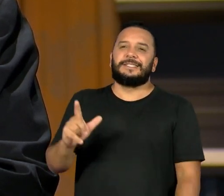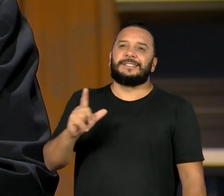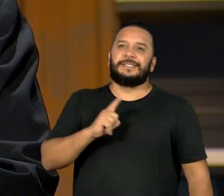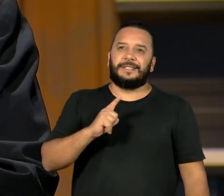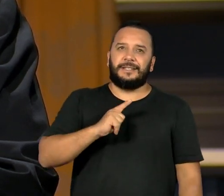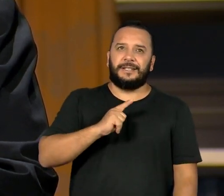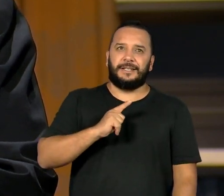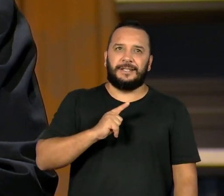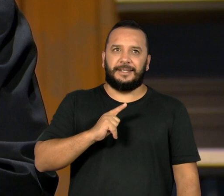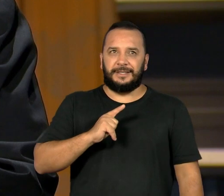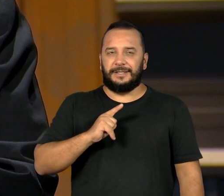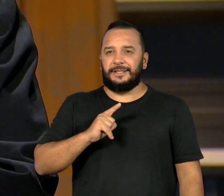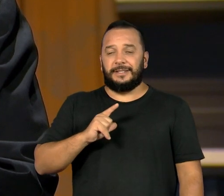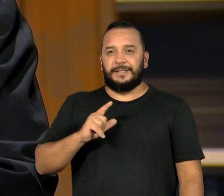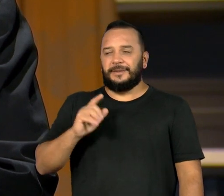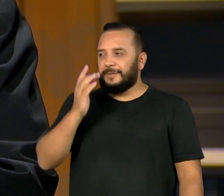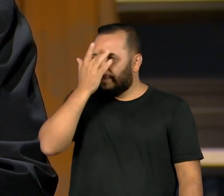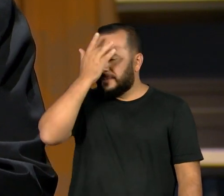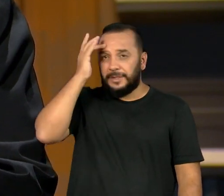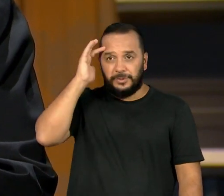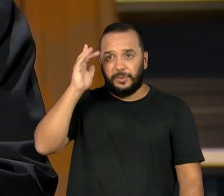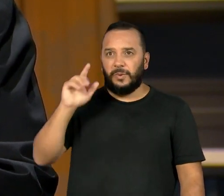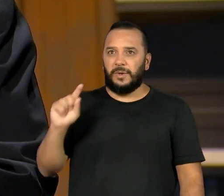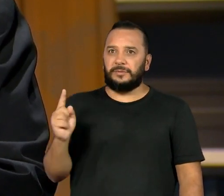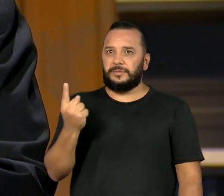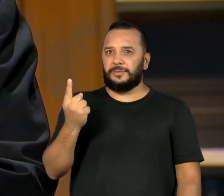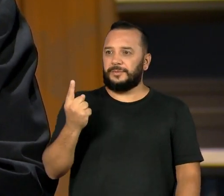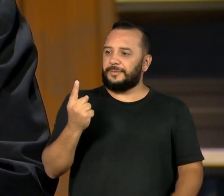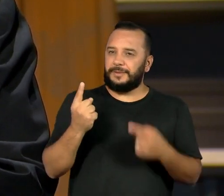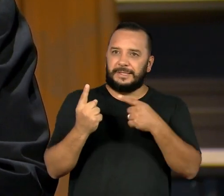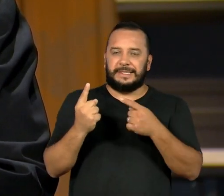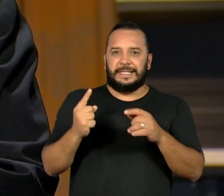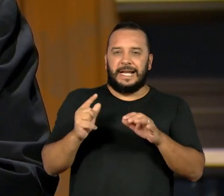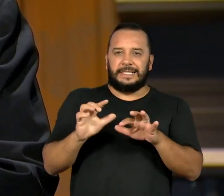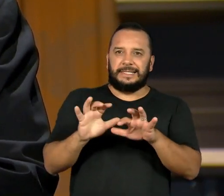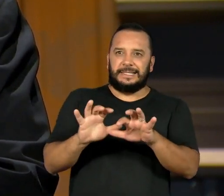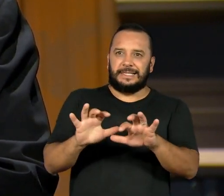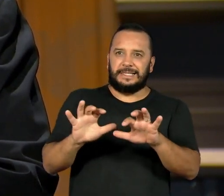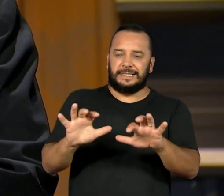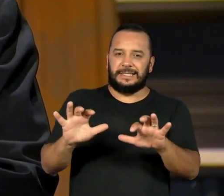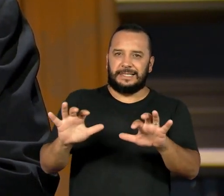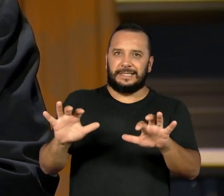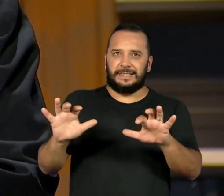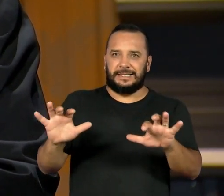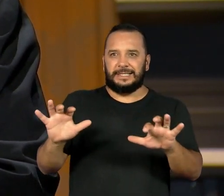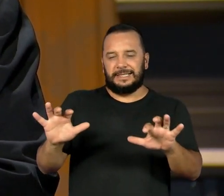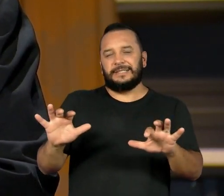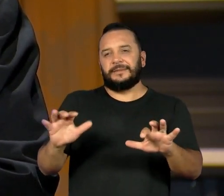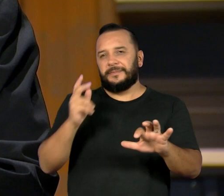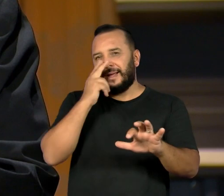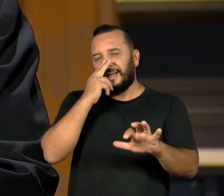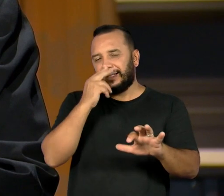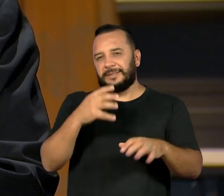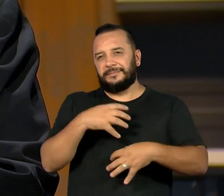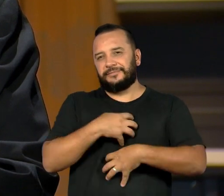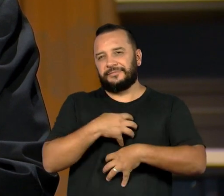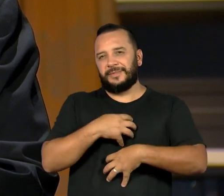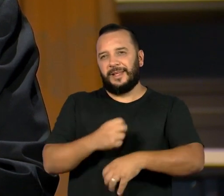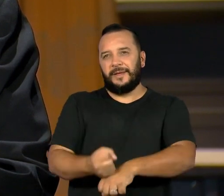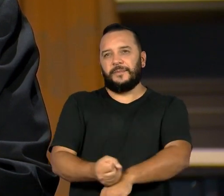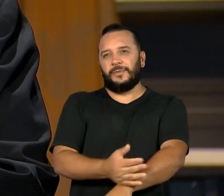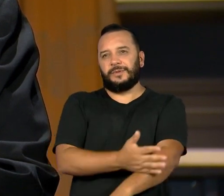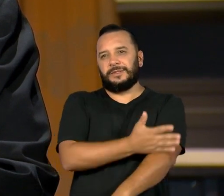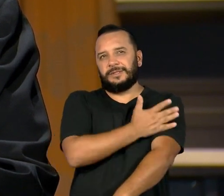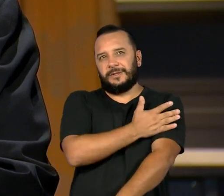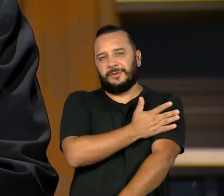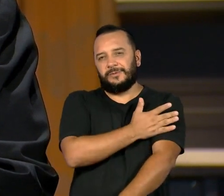catalisador mágico quando a gente sai do racional e toca na emoção, né? Naquilo que no